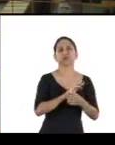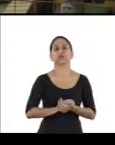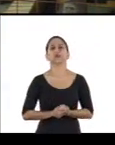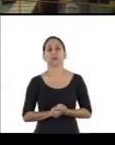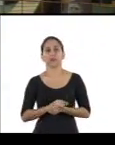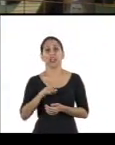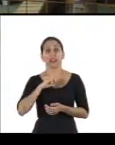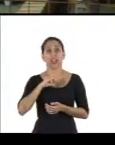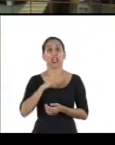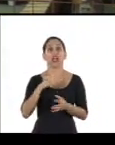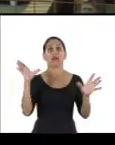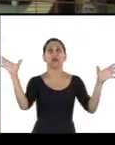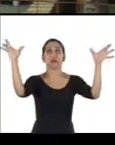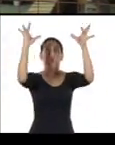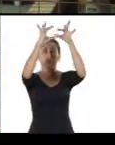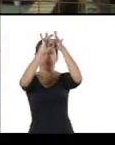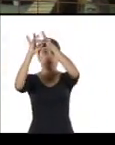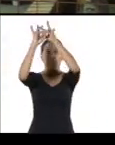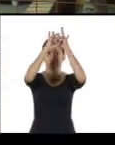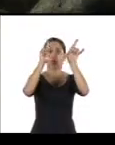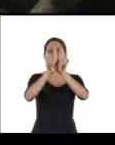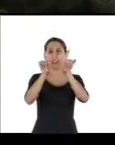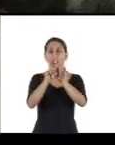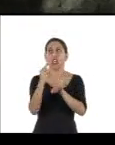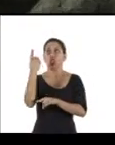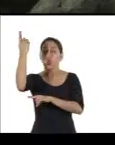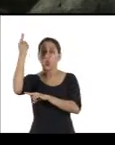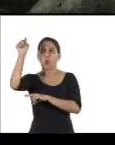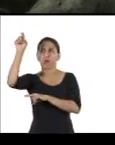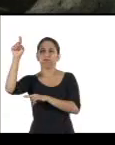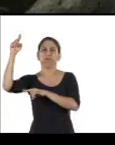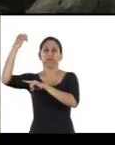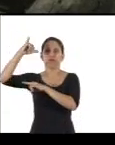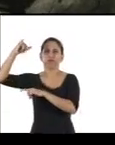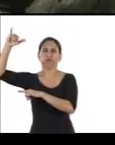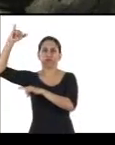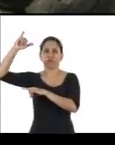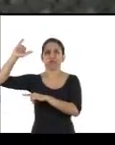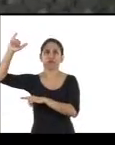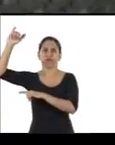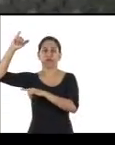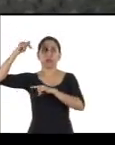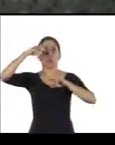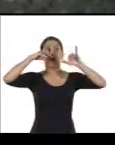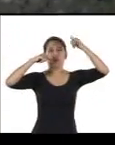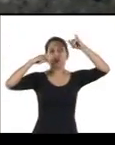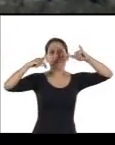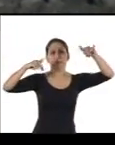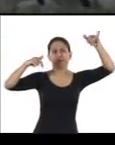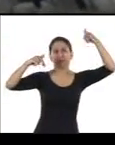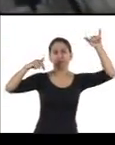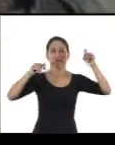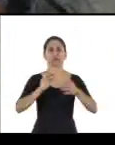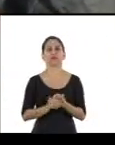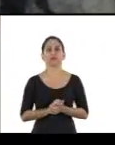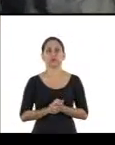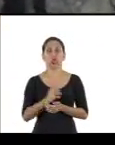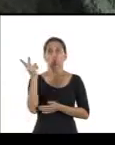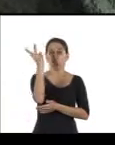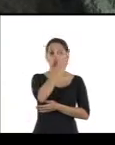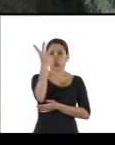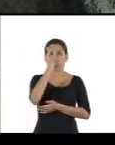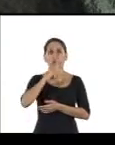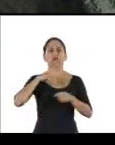a duas fontes de energia, uma principal e outra alternativa. Além disso, o sistema deve ser construído e instalado